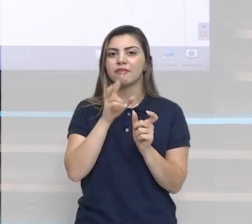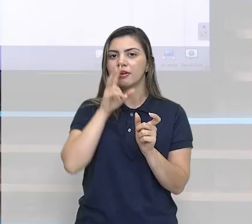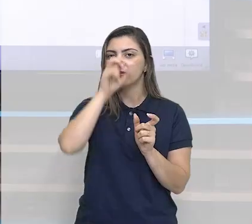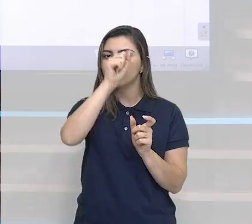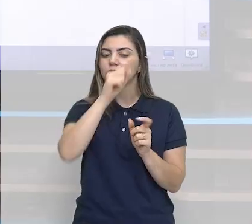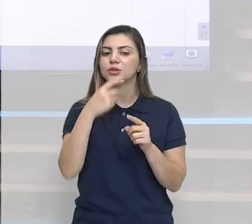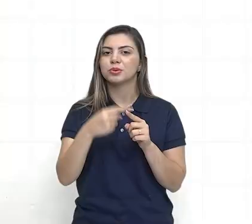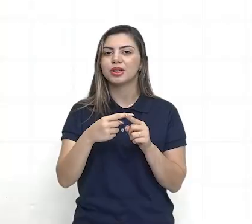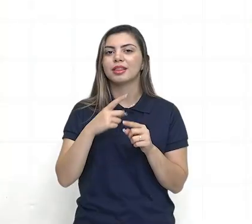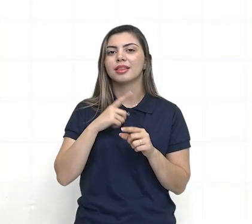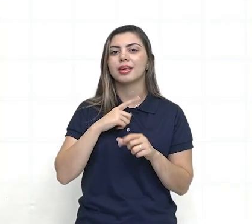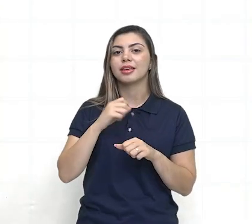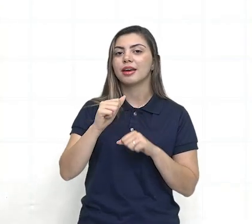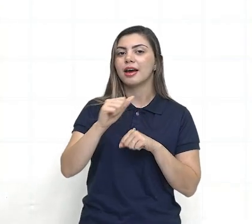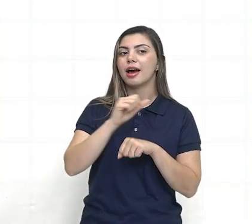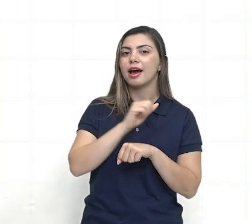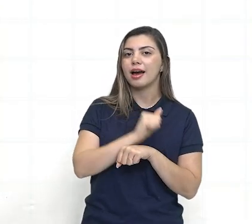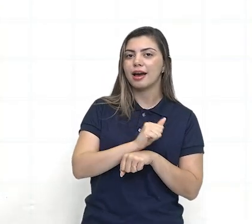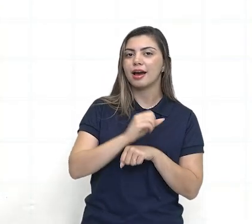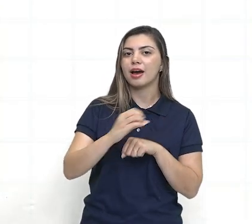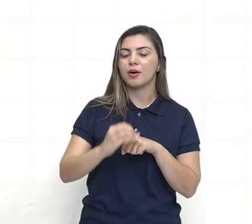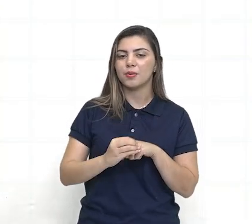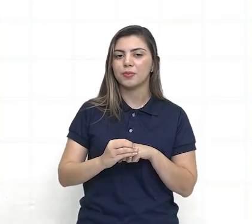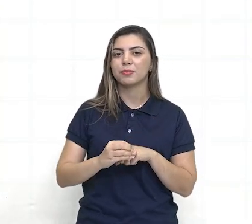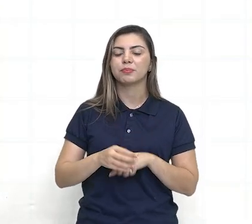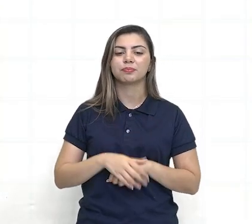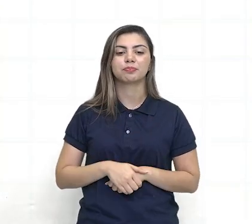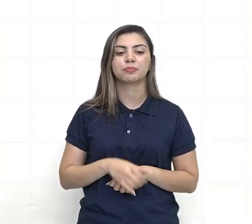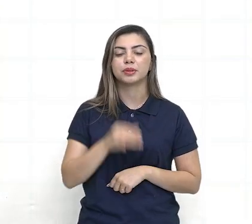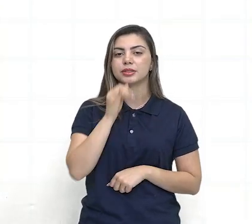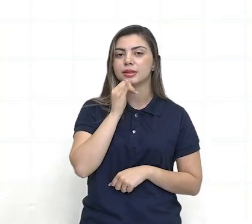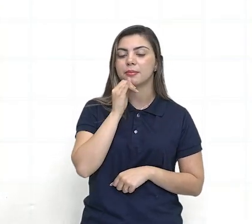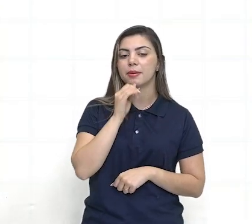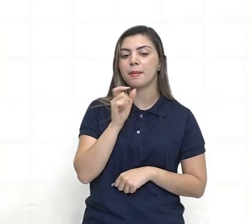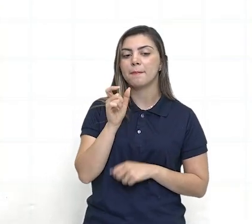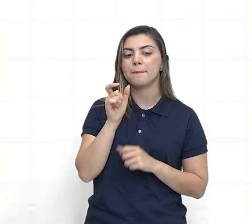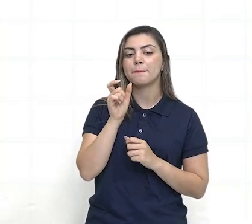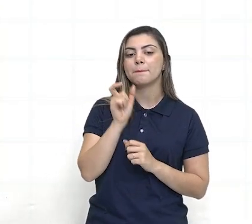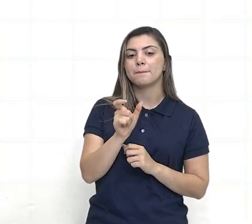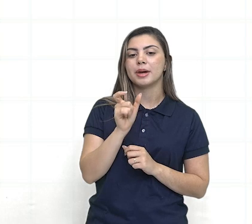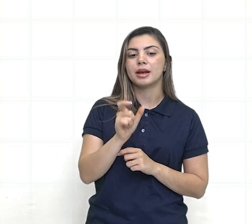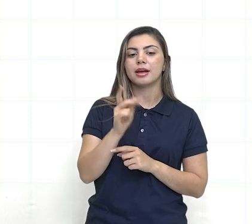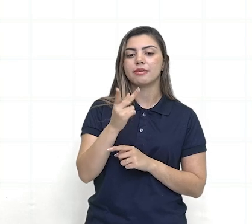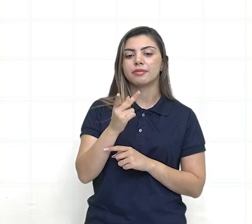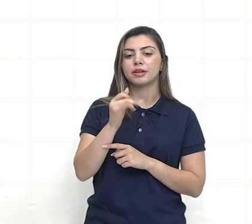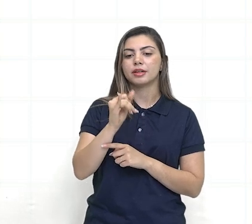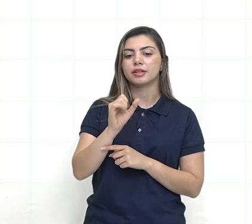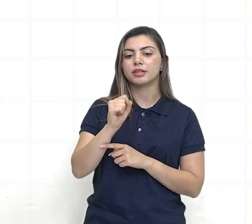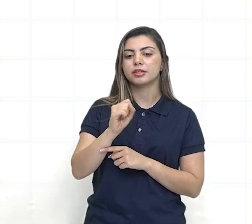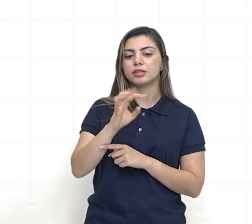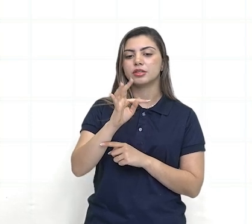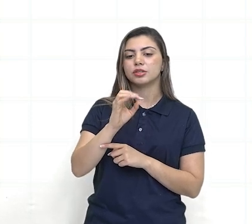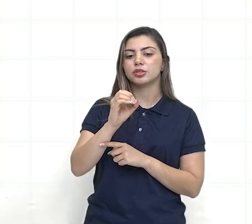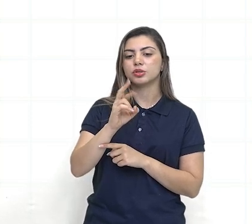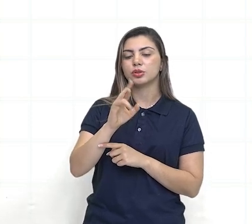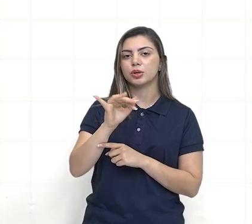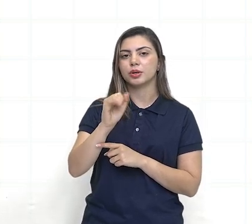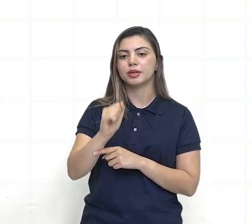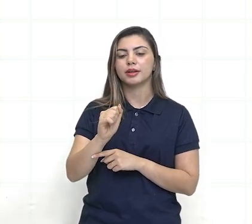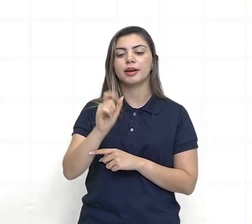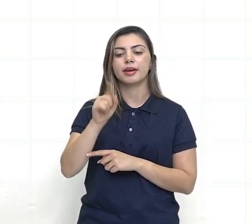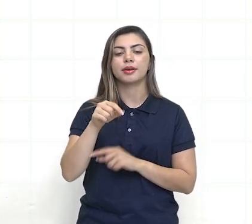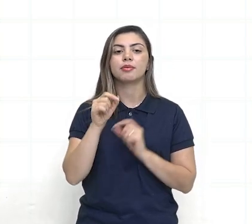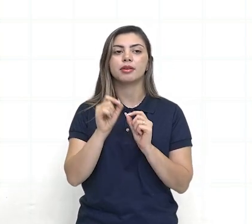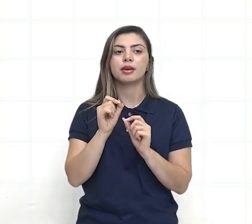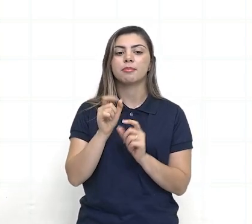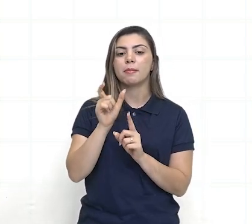vogal, certo? Vamos exemplificar aqui, ó, na palavra história. A palavra história é uma palavra